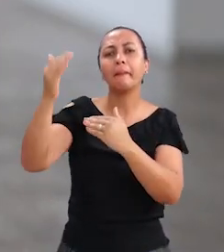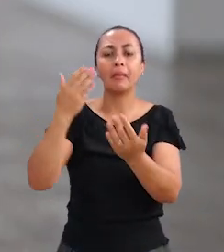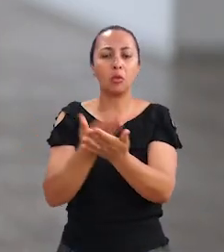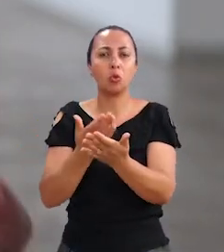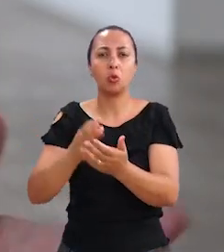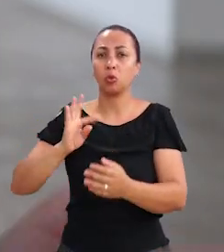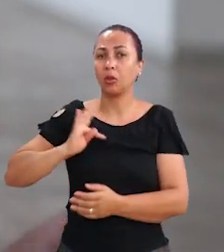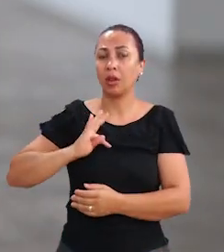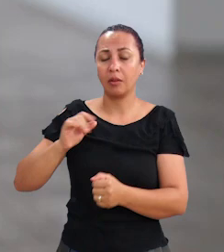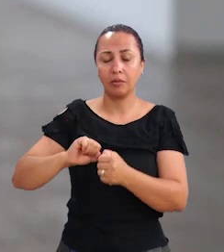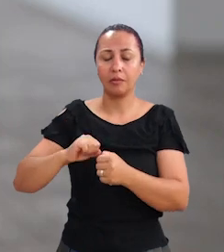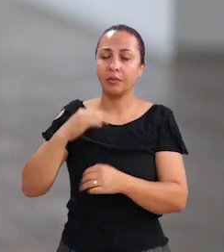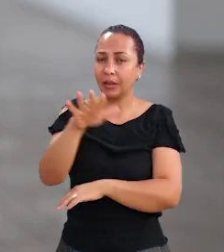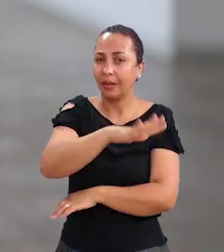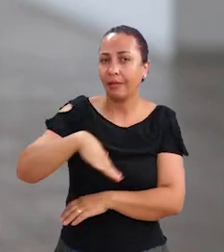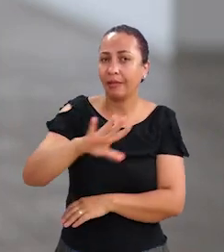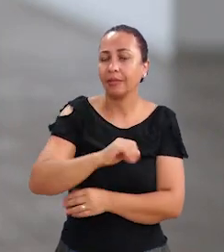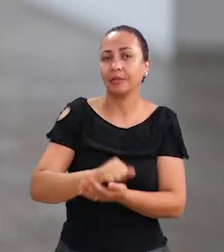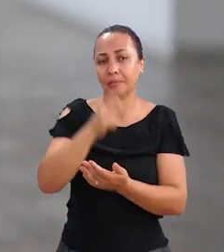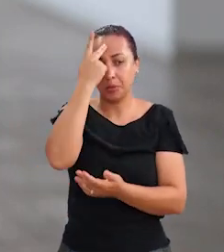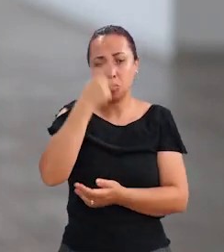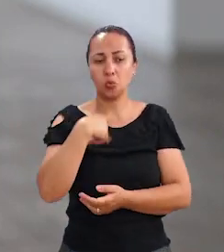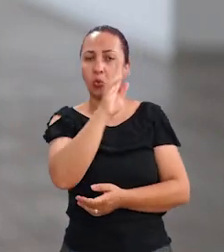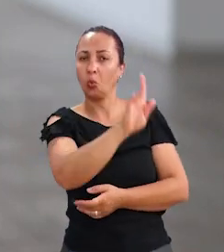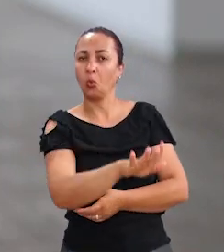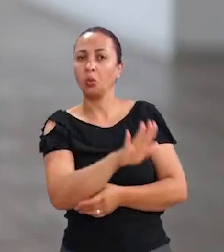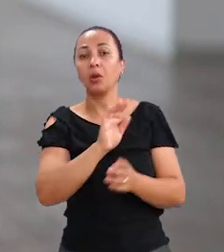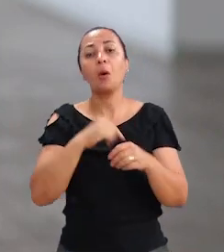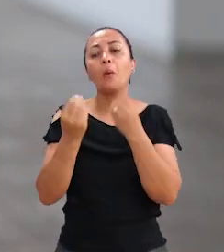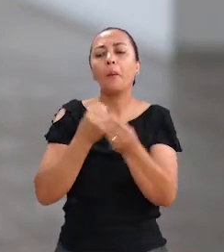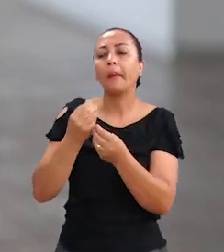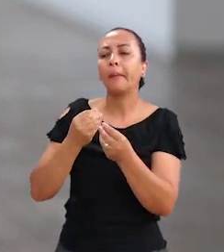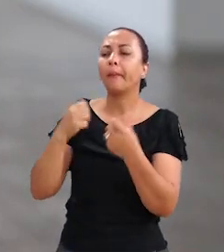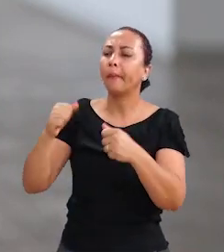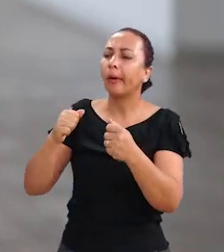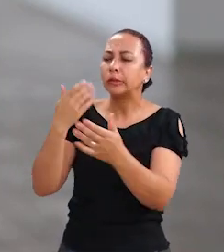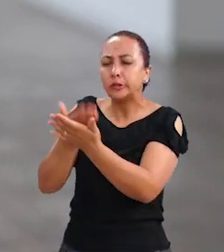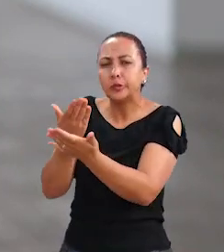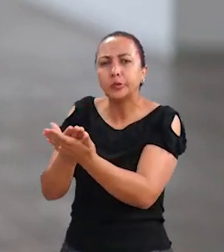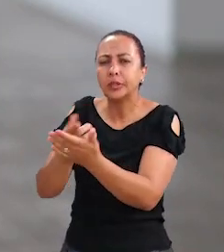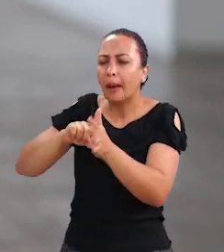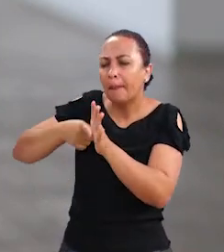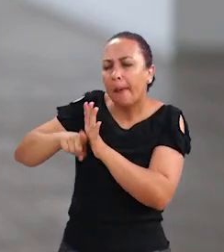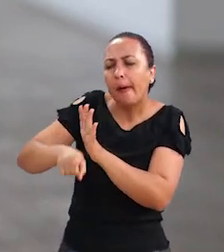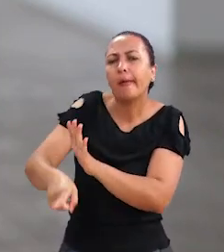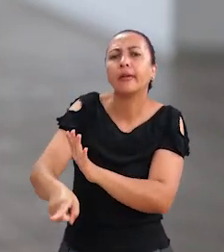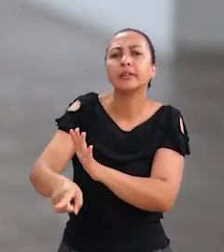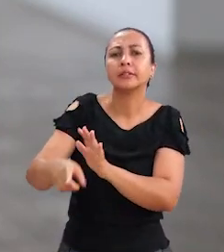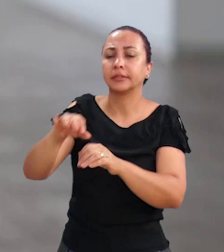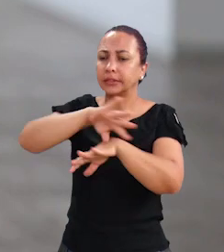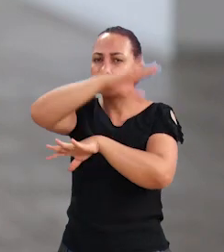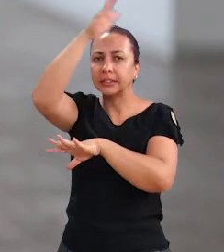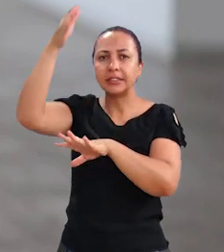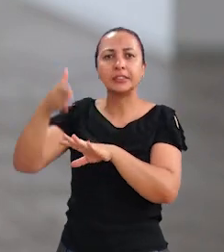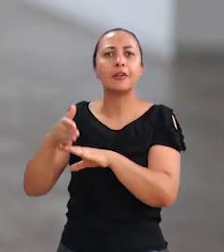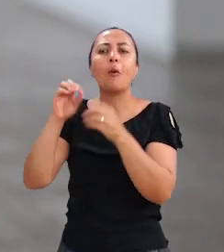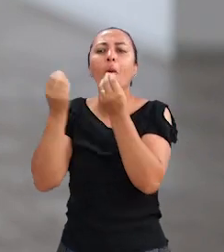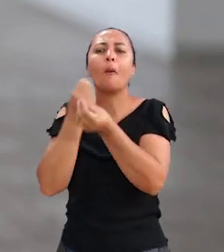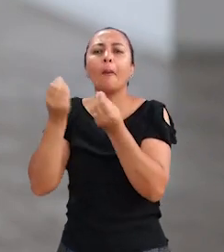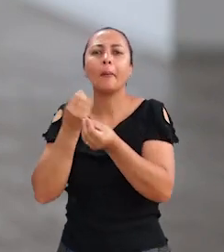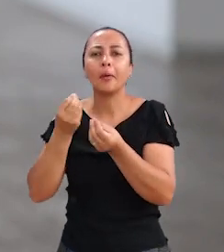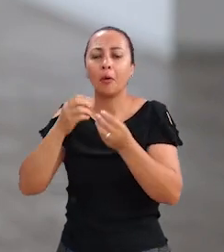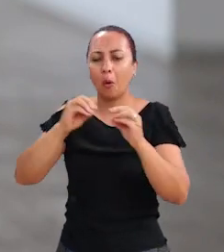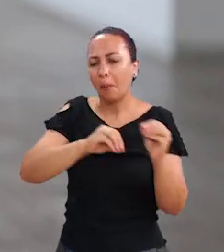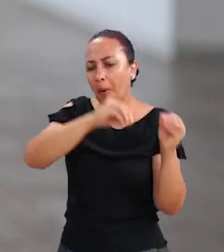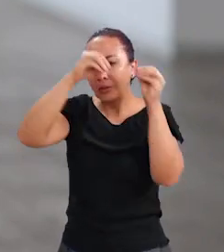para além dos estudos técnicos que ele faz na área dele. A ideia era como é que a gente pode manipular essa caverna, como é que a gente pode estar dentro dessa